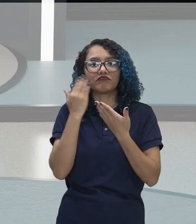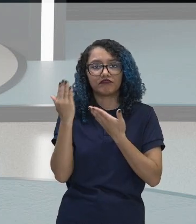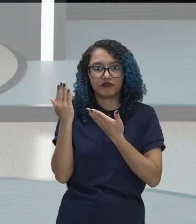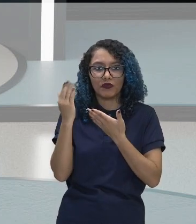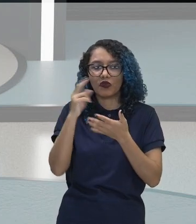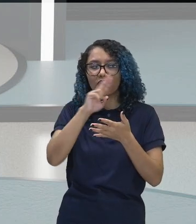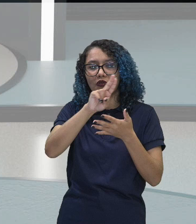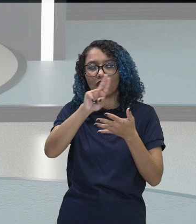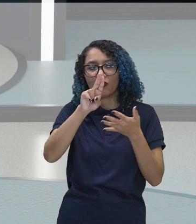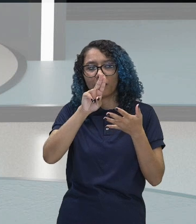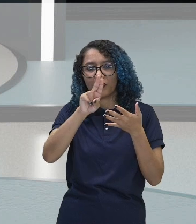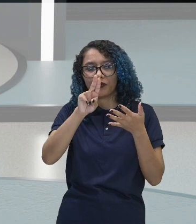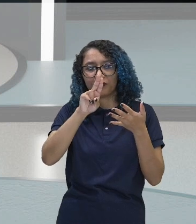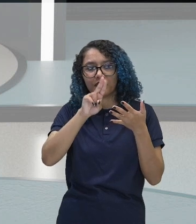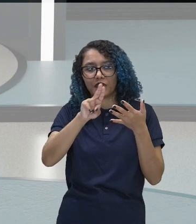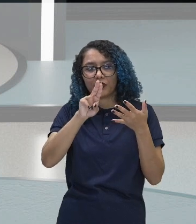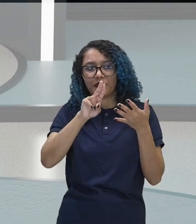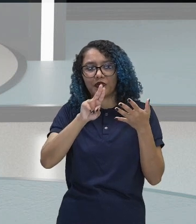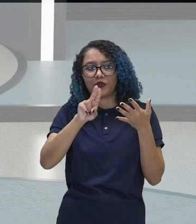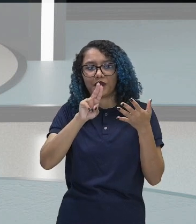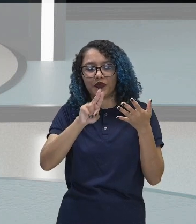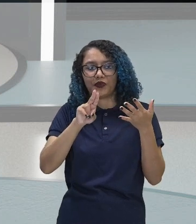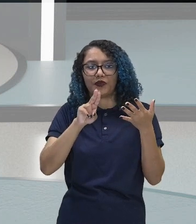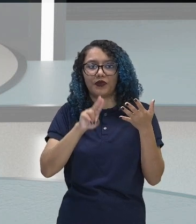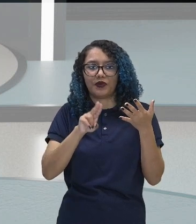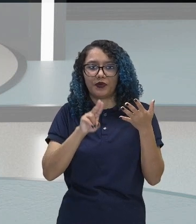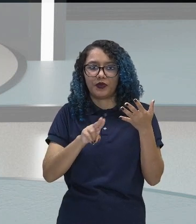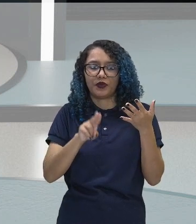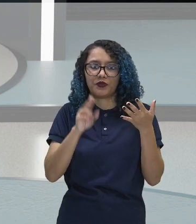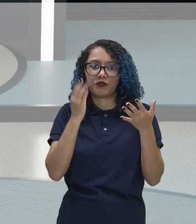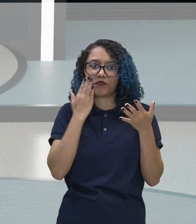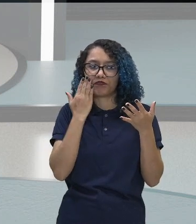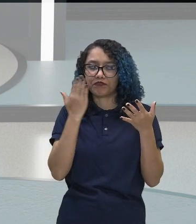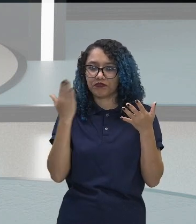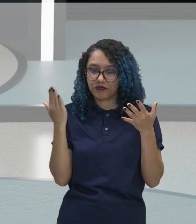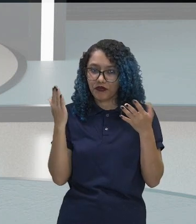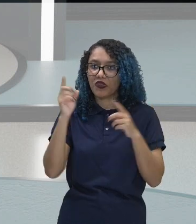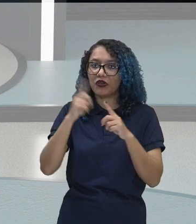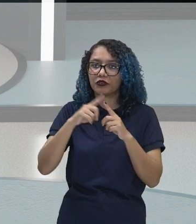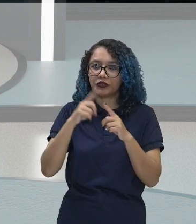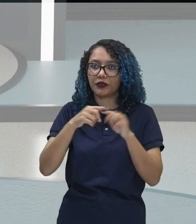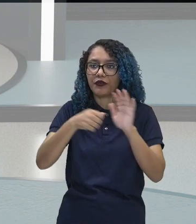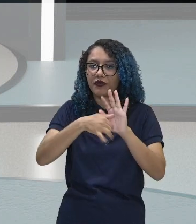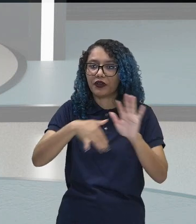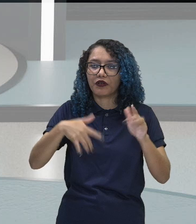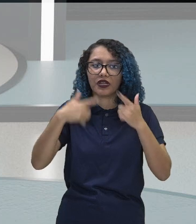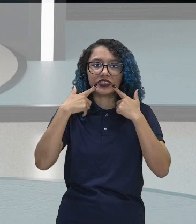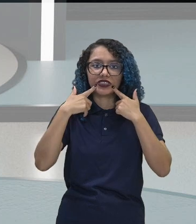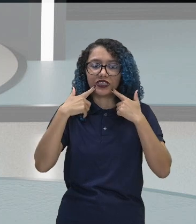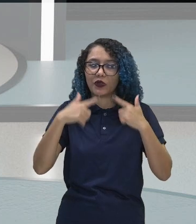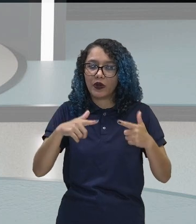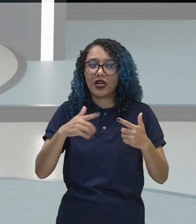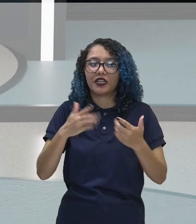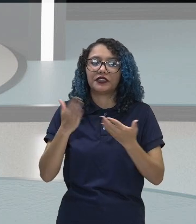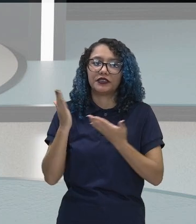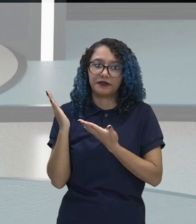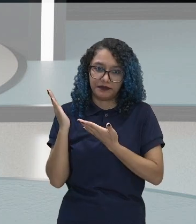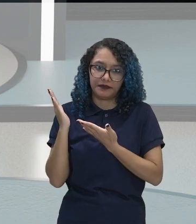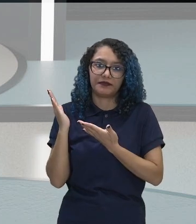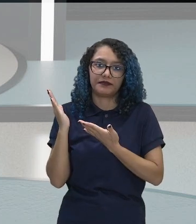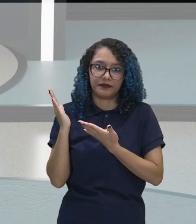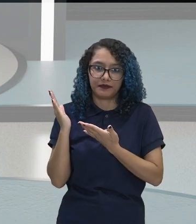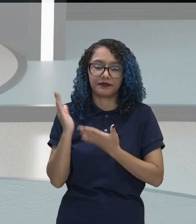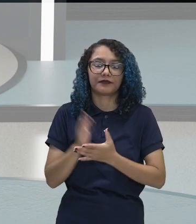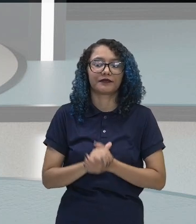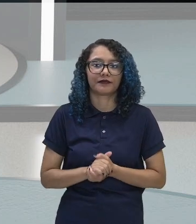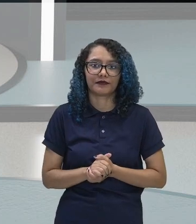hipérbato, temos polissíndeto, assíndeto, anacoluto, pleonasmo e anáfora.